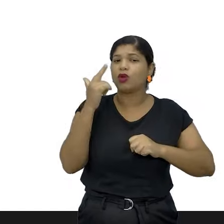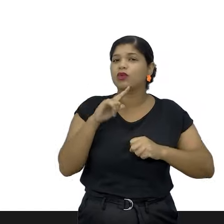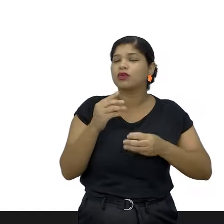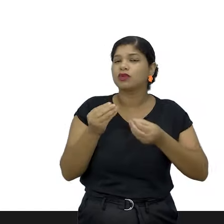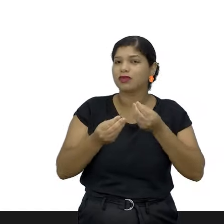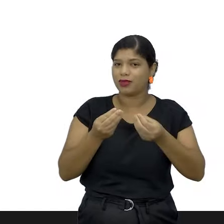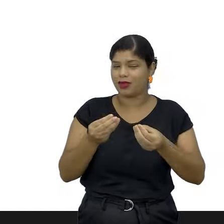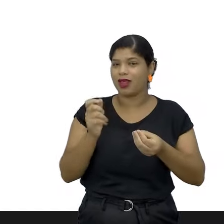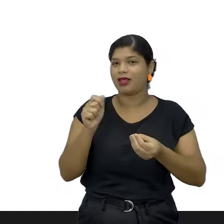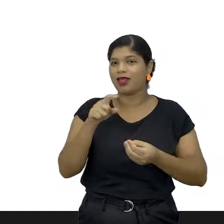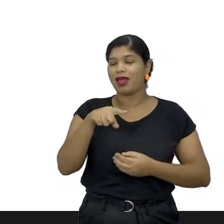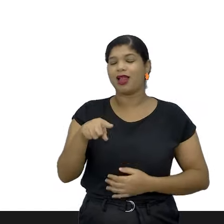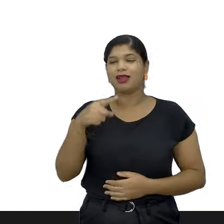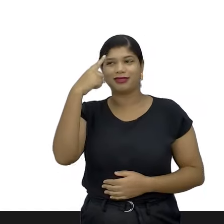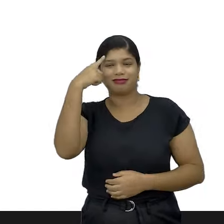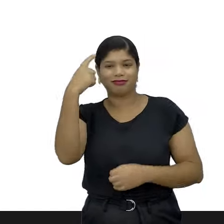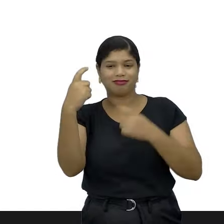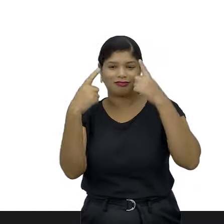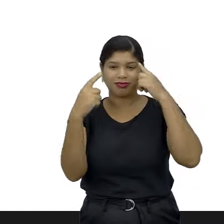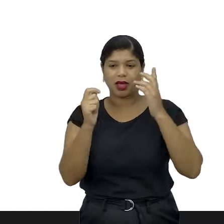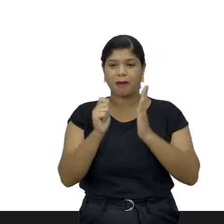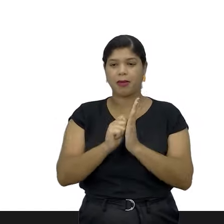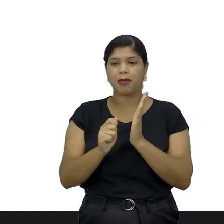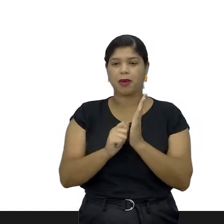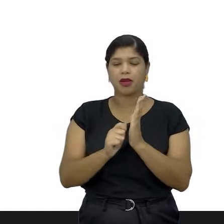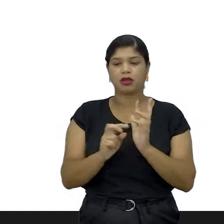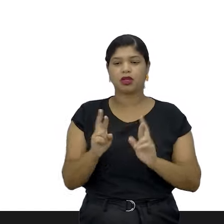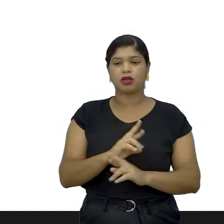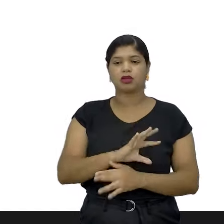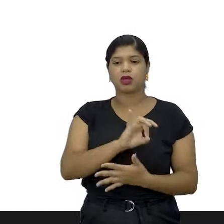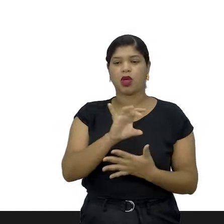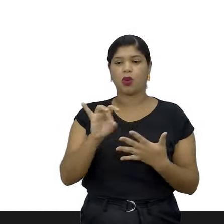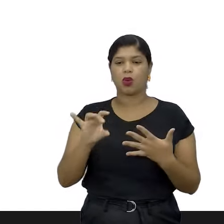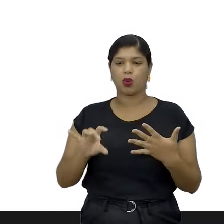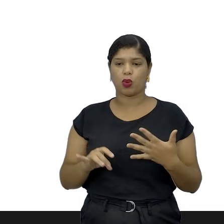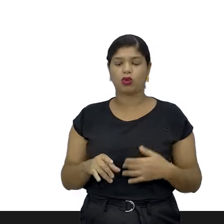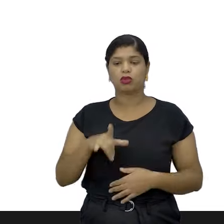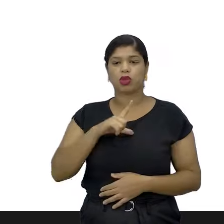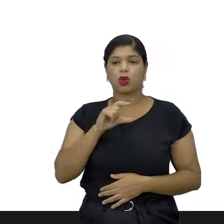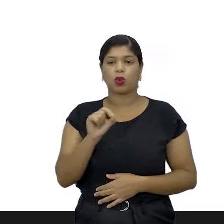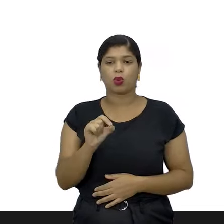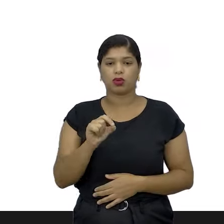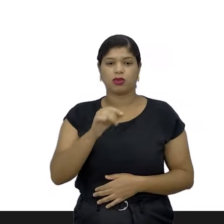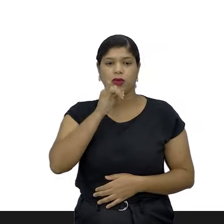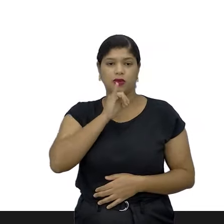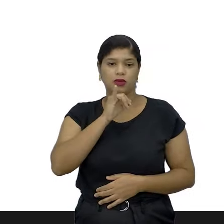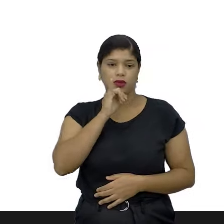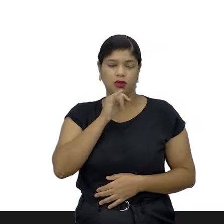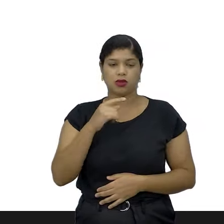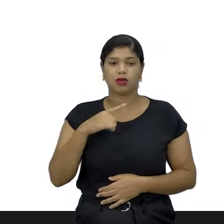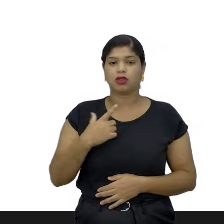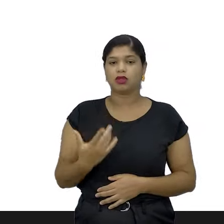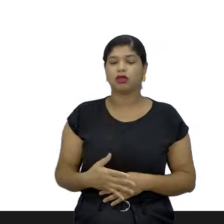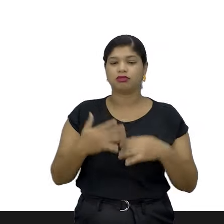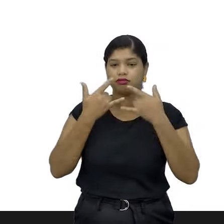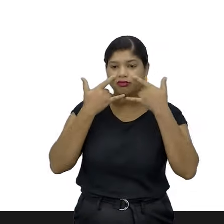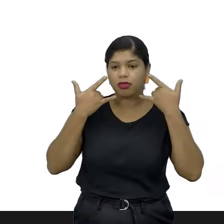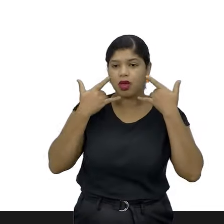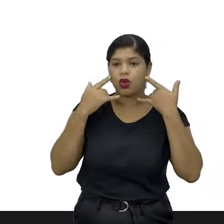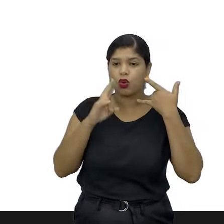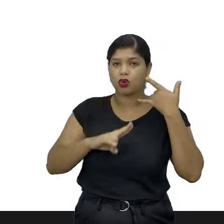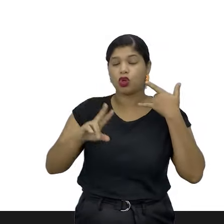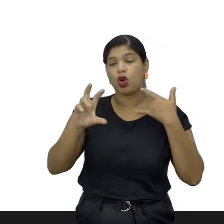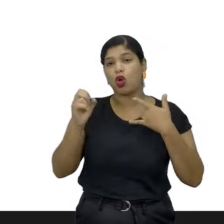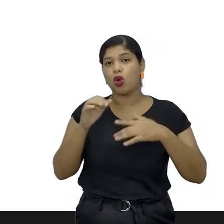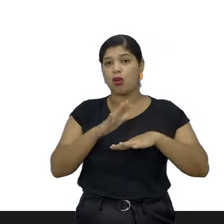eles vão escrever os comandos relacionados a cada um. Então, aí tem até o exemplo, né, por exemplo, use máscara, ou lave